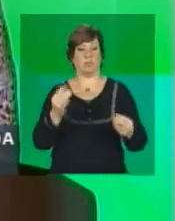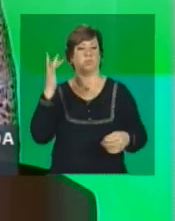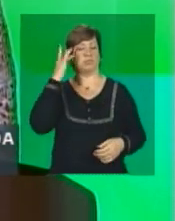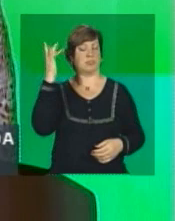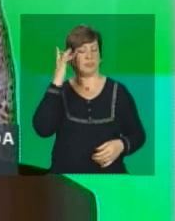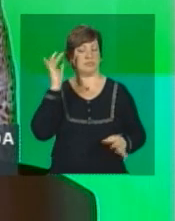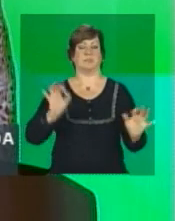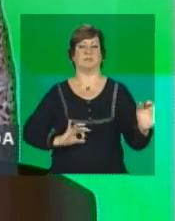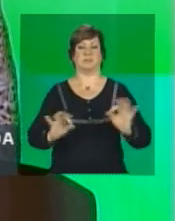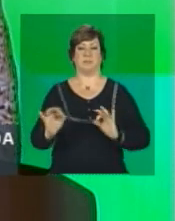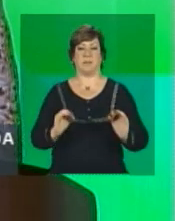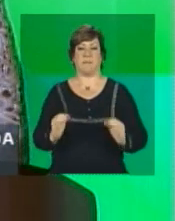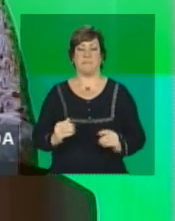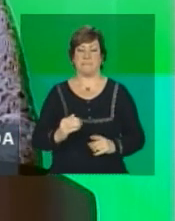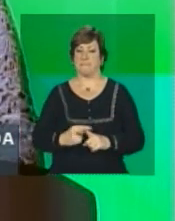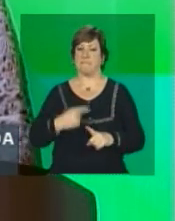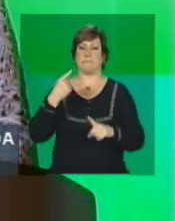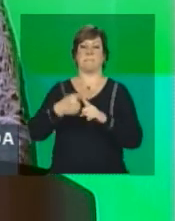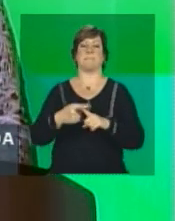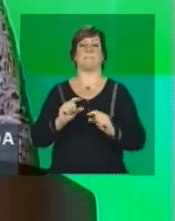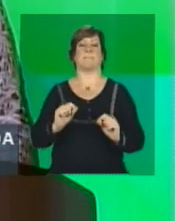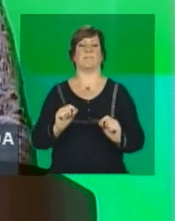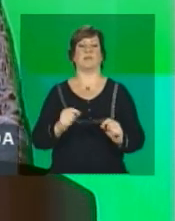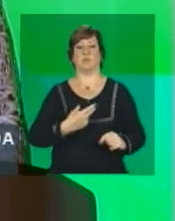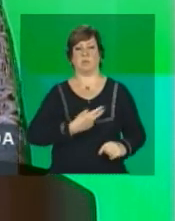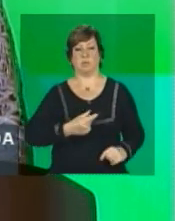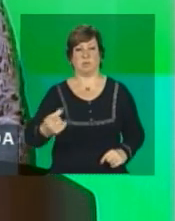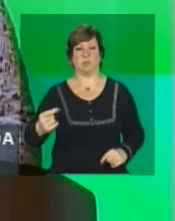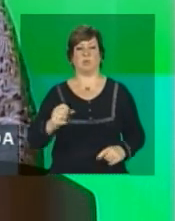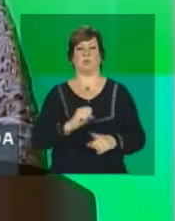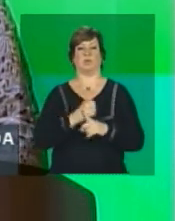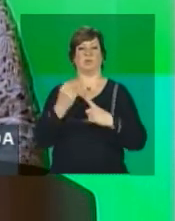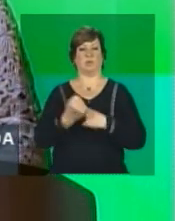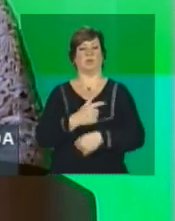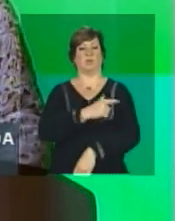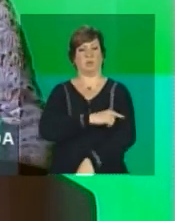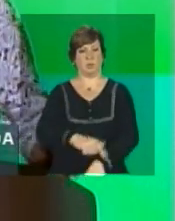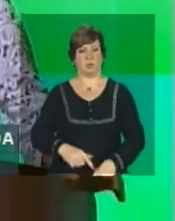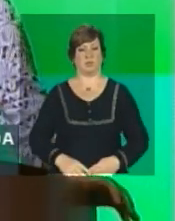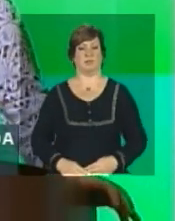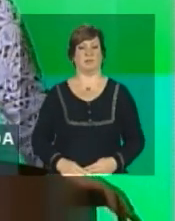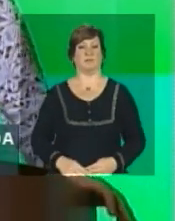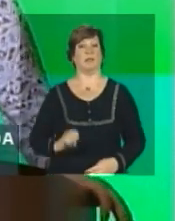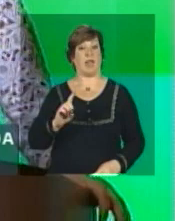equilibrada e mais sustentável e socialmente justa.